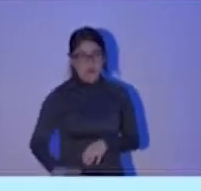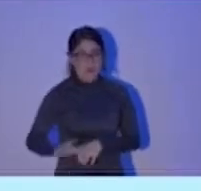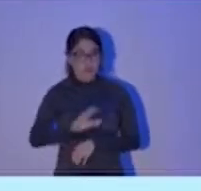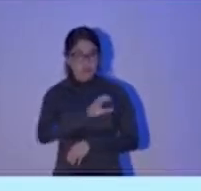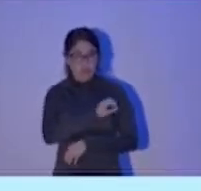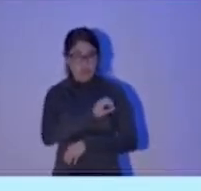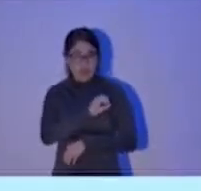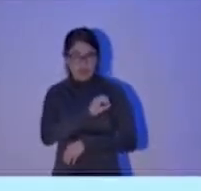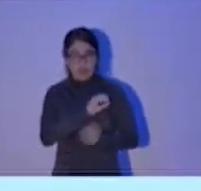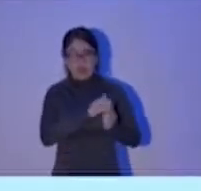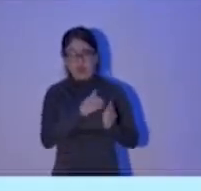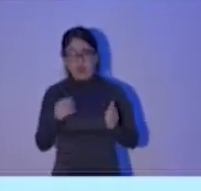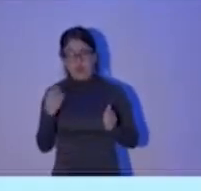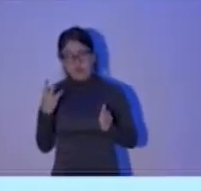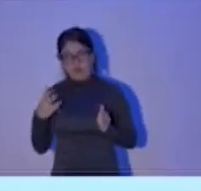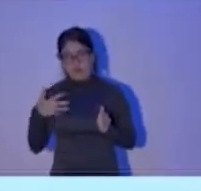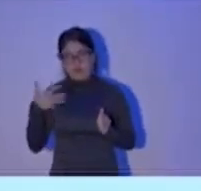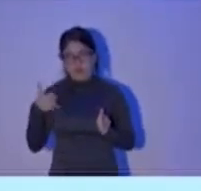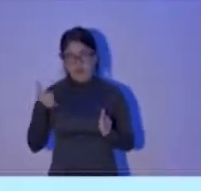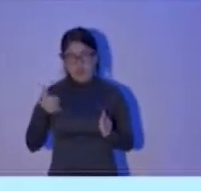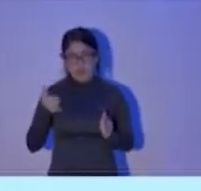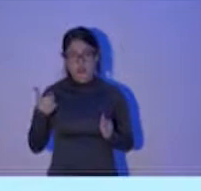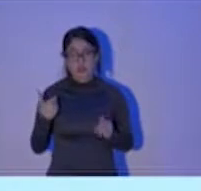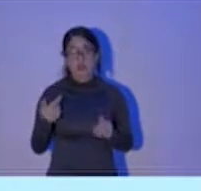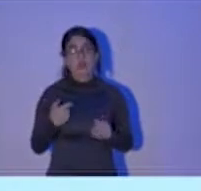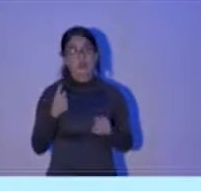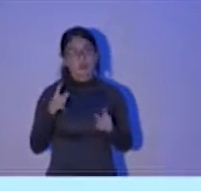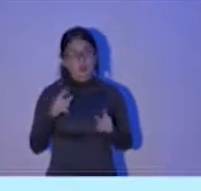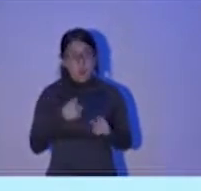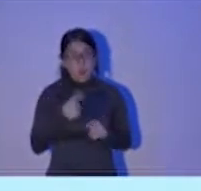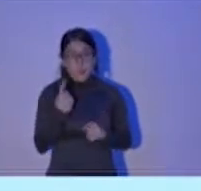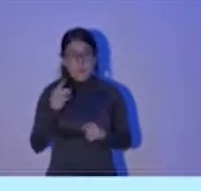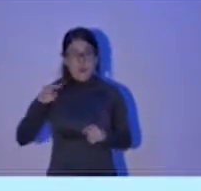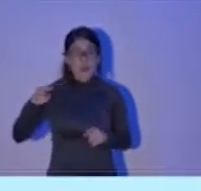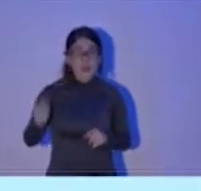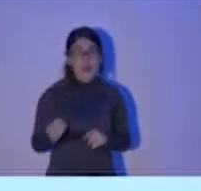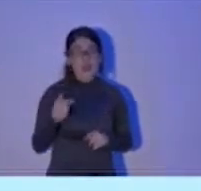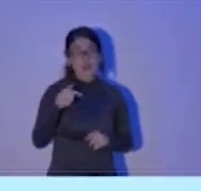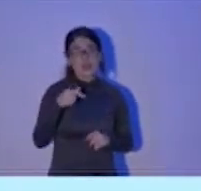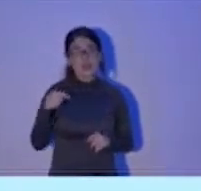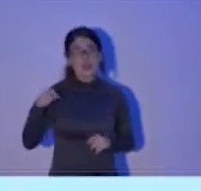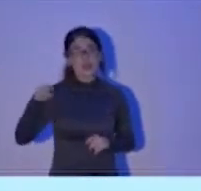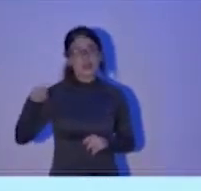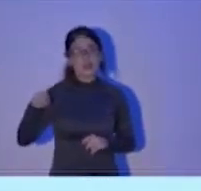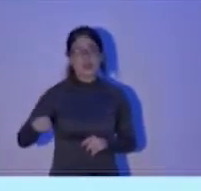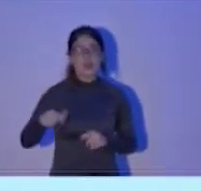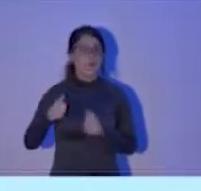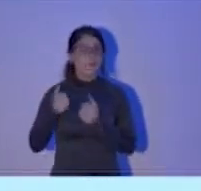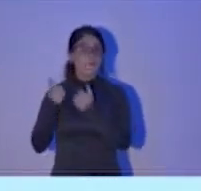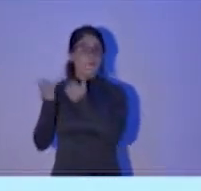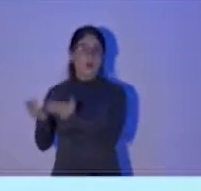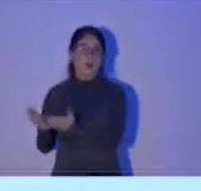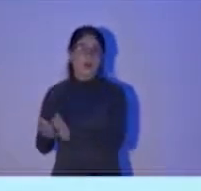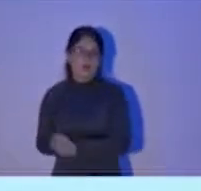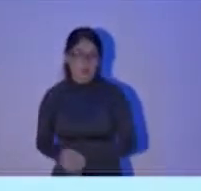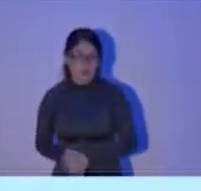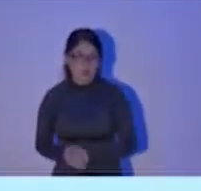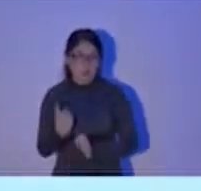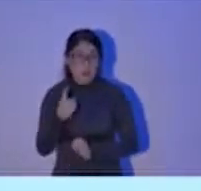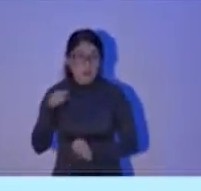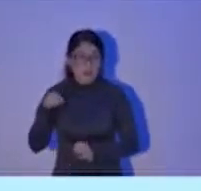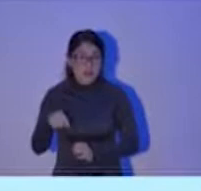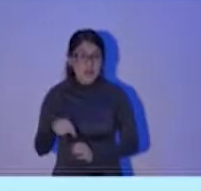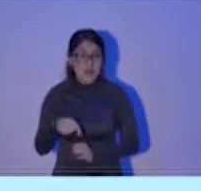aí de 1 milhão e 700 mil crianças que estão fora das creches para complementar o quê? Esse 50% do PNE.